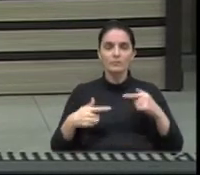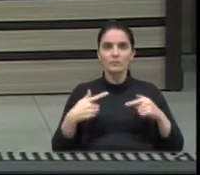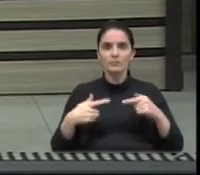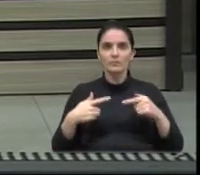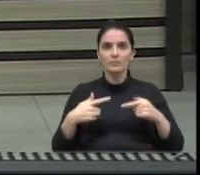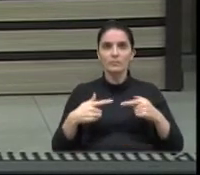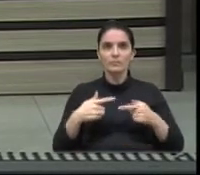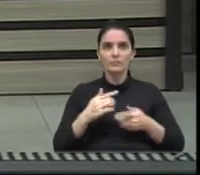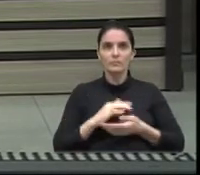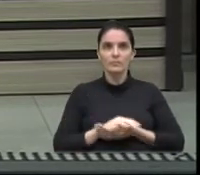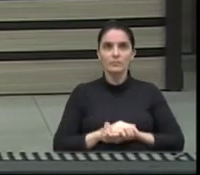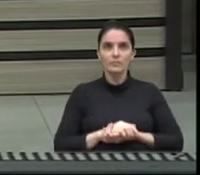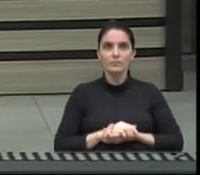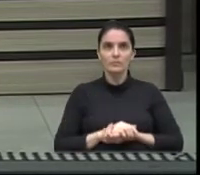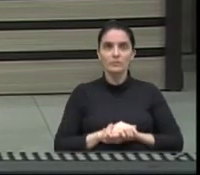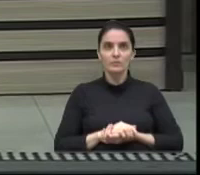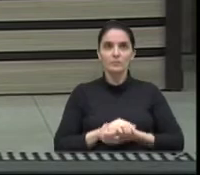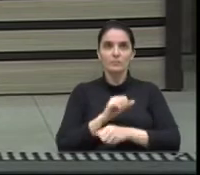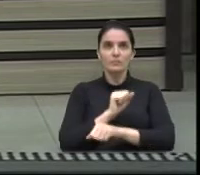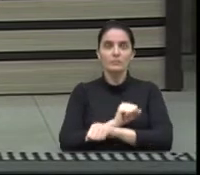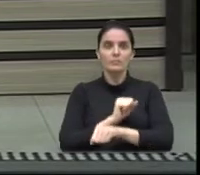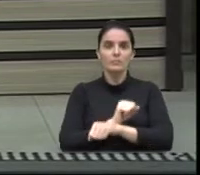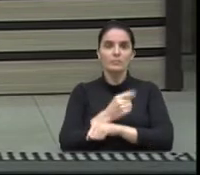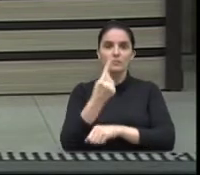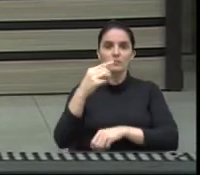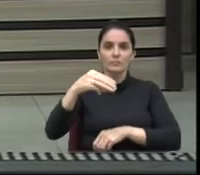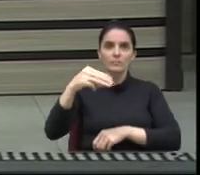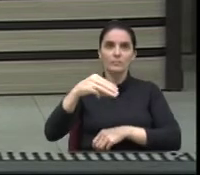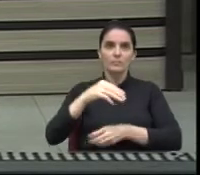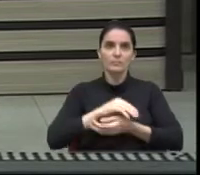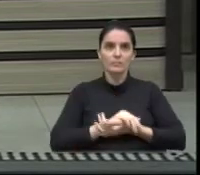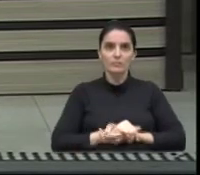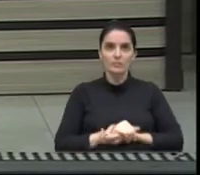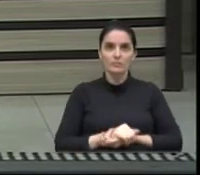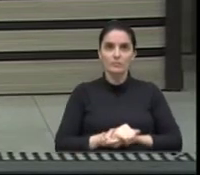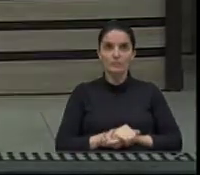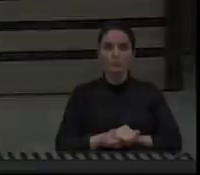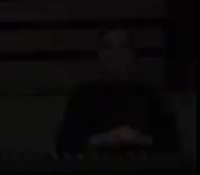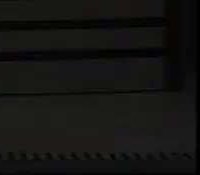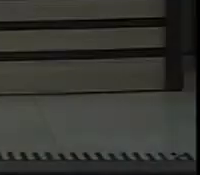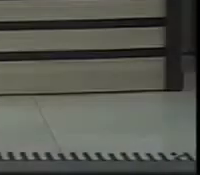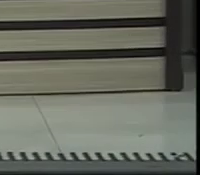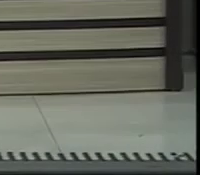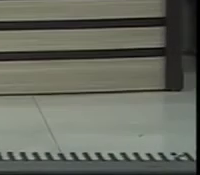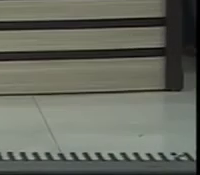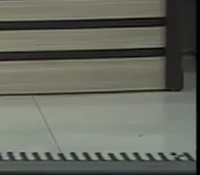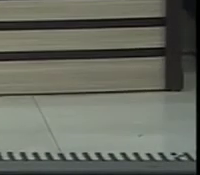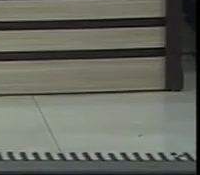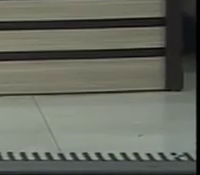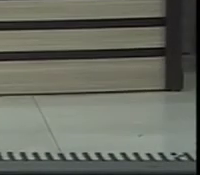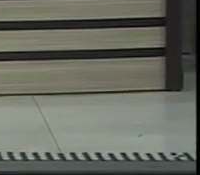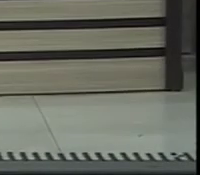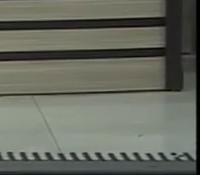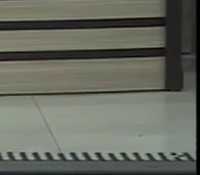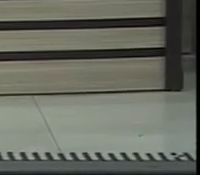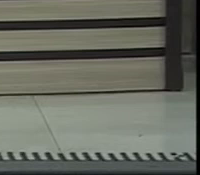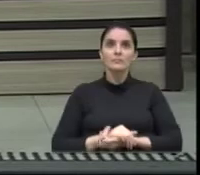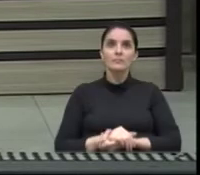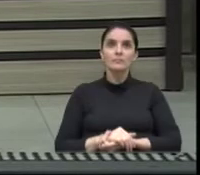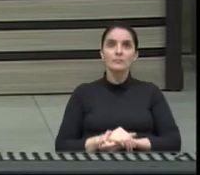307, está suspenso todos os trabalhos por 1 minuto. O Lu, está sem assinar. Então, o